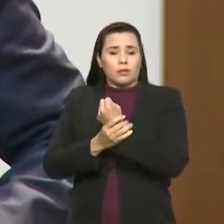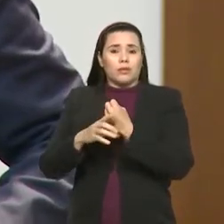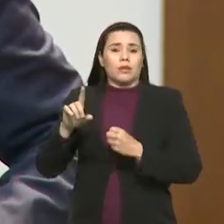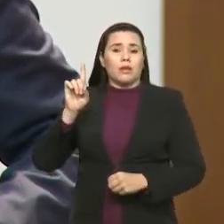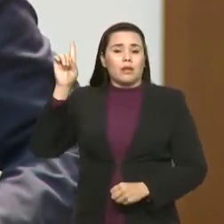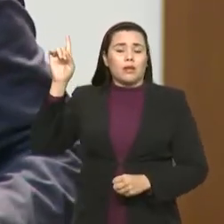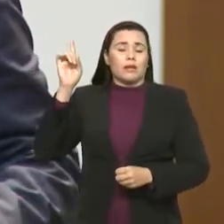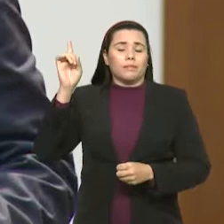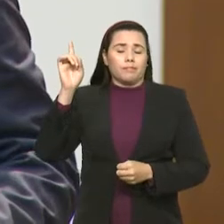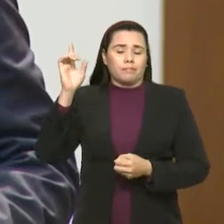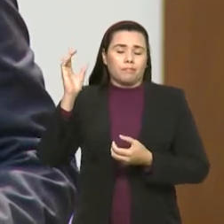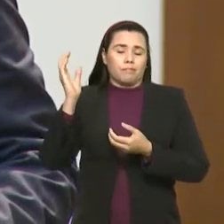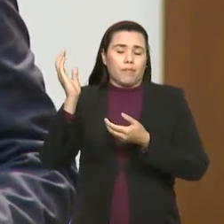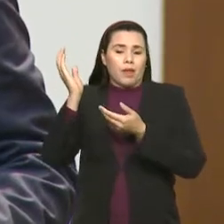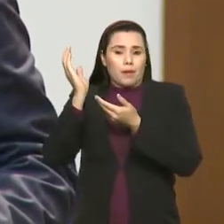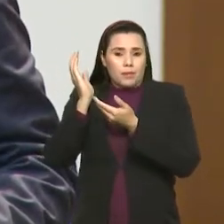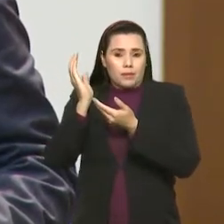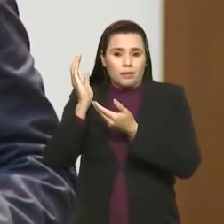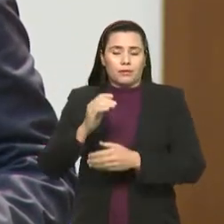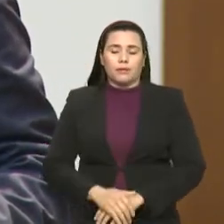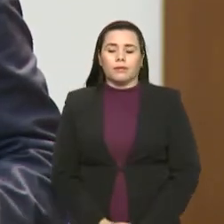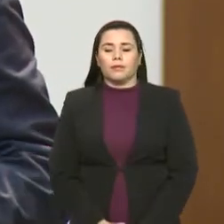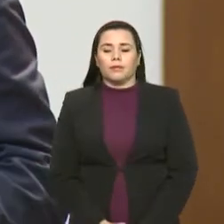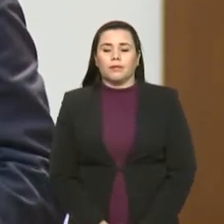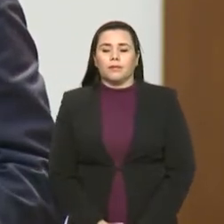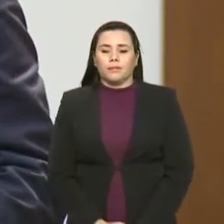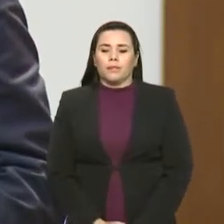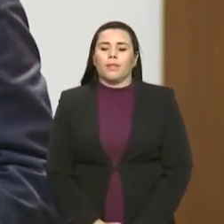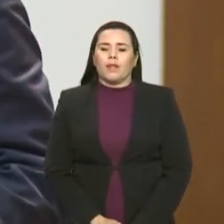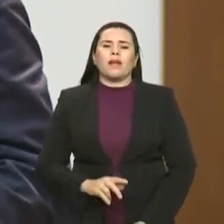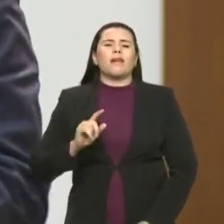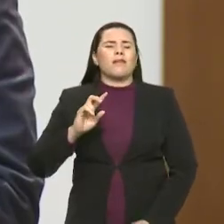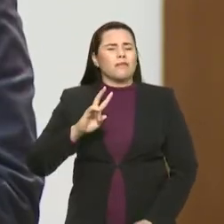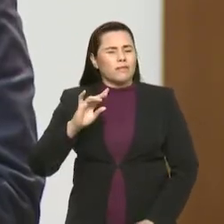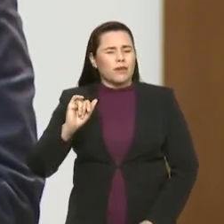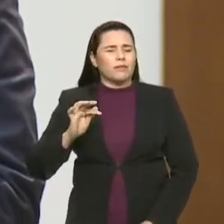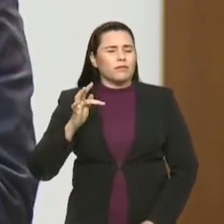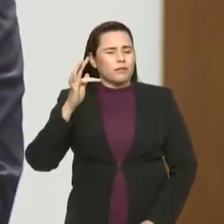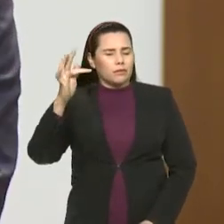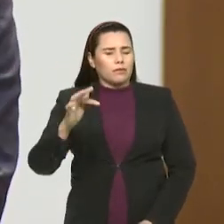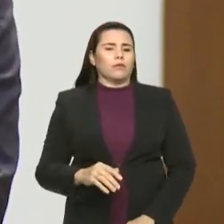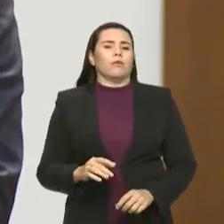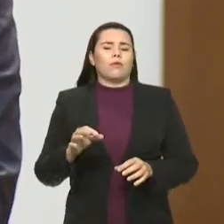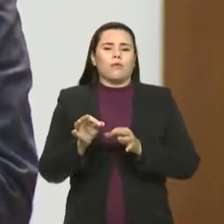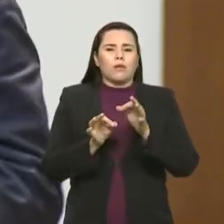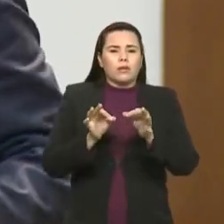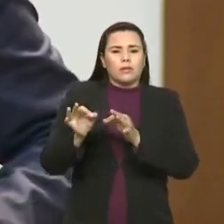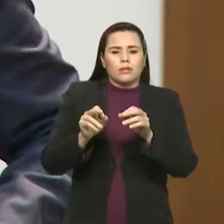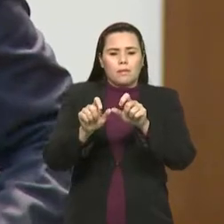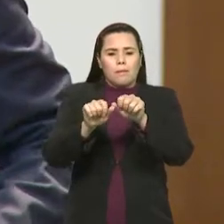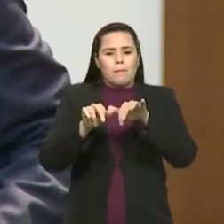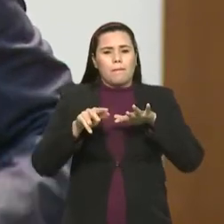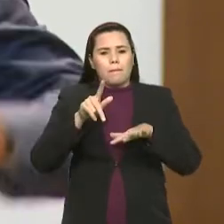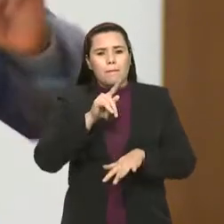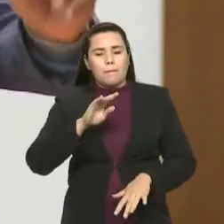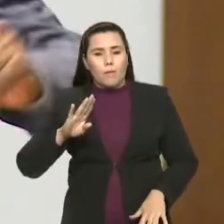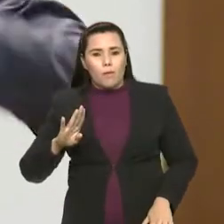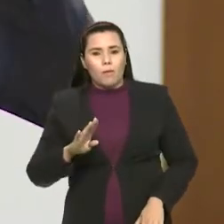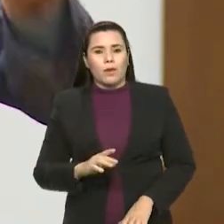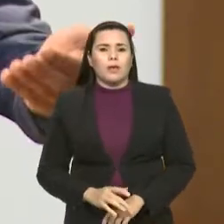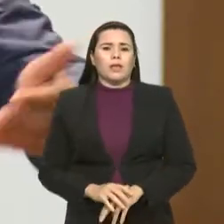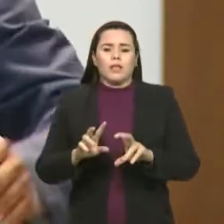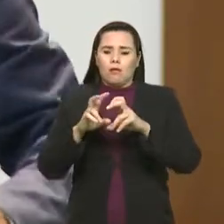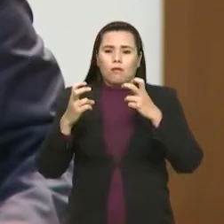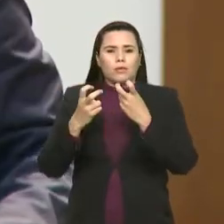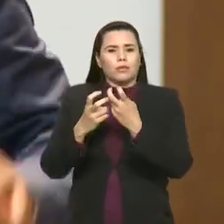audiência pública no estado do Maranhão, uma audiência externa da Comissão de Segurança.